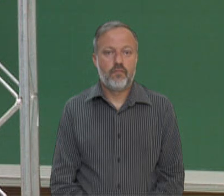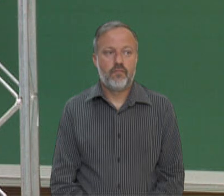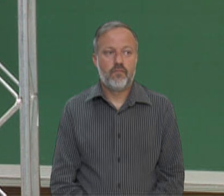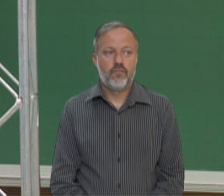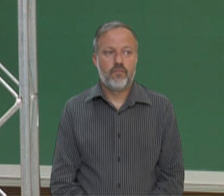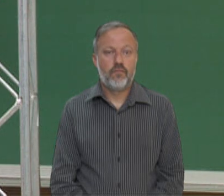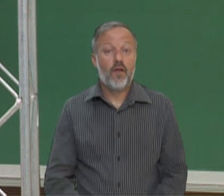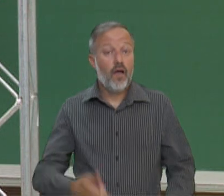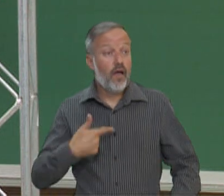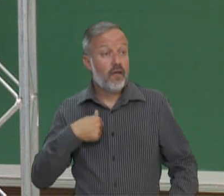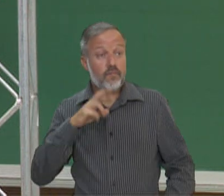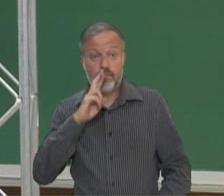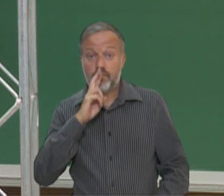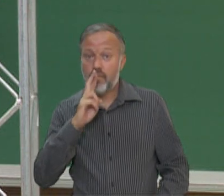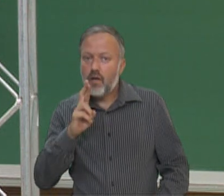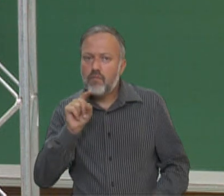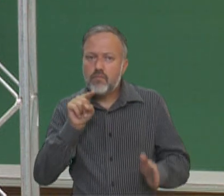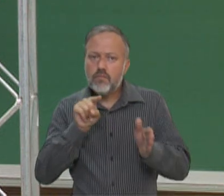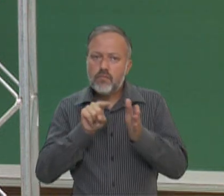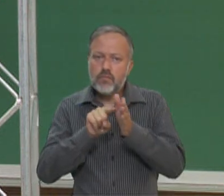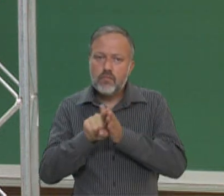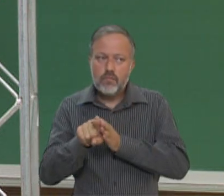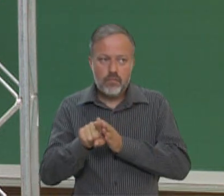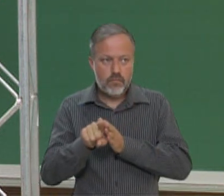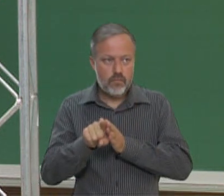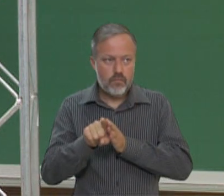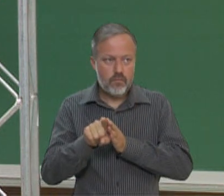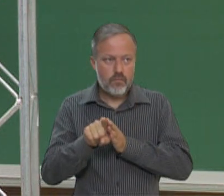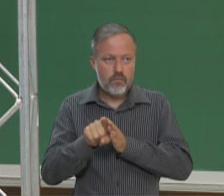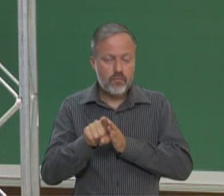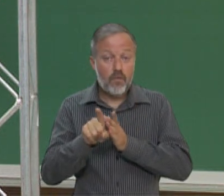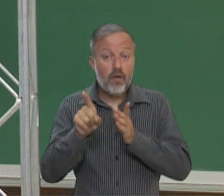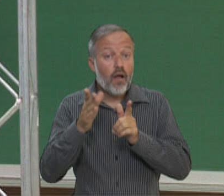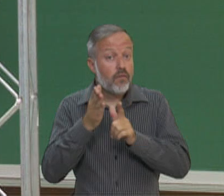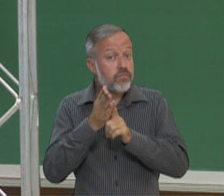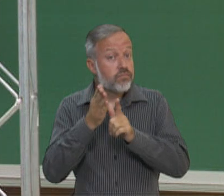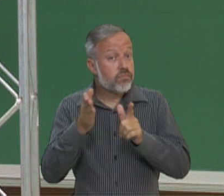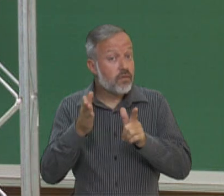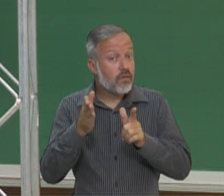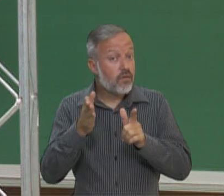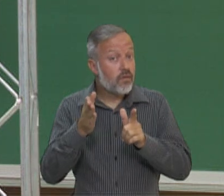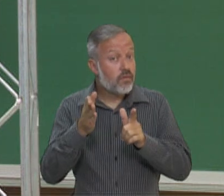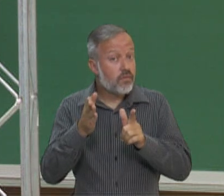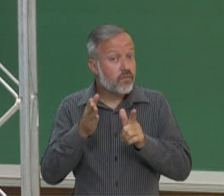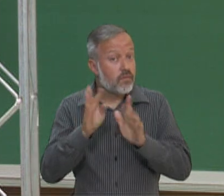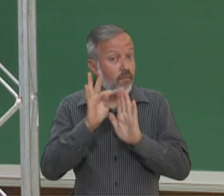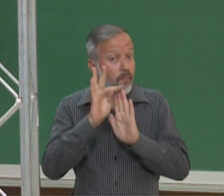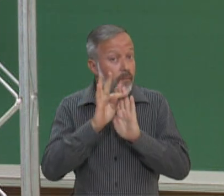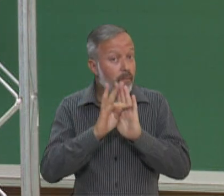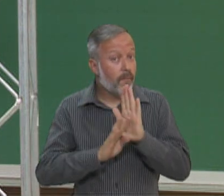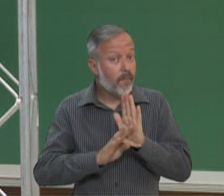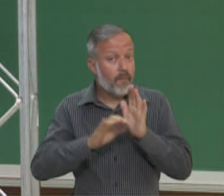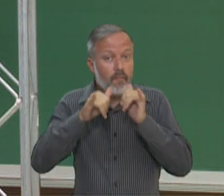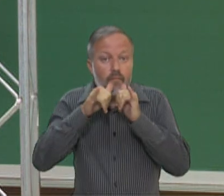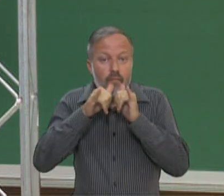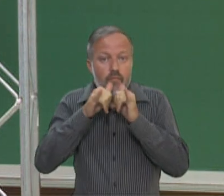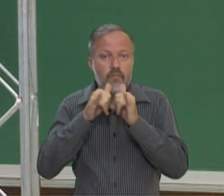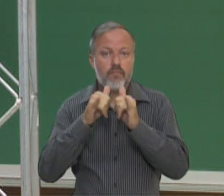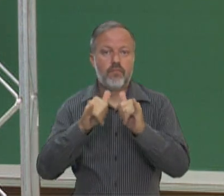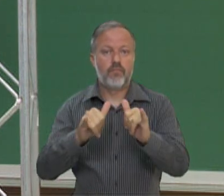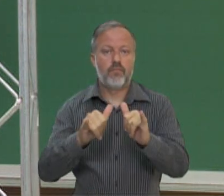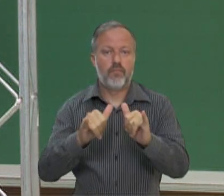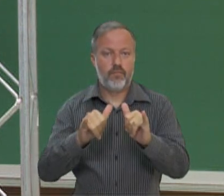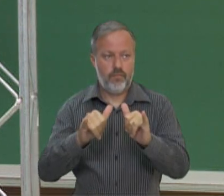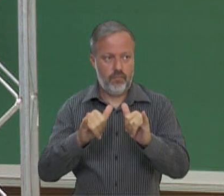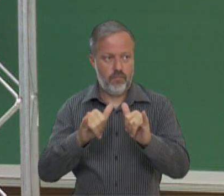Então, respondendo à questão, essa notícia é um texto informativo.